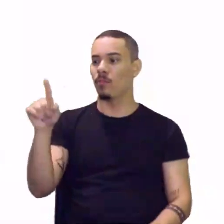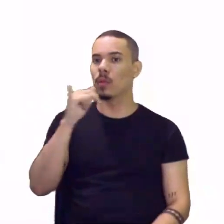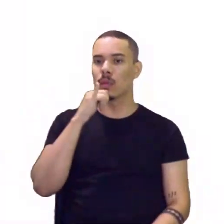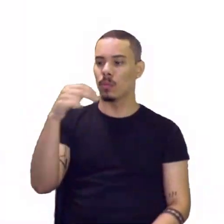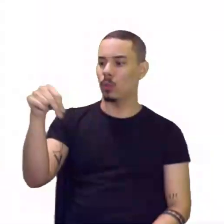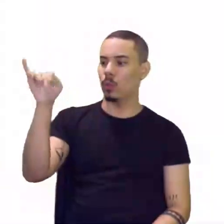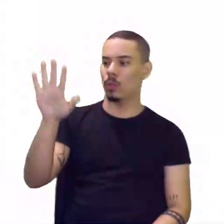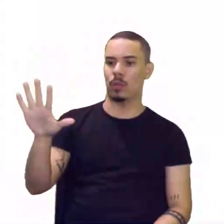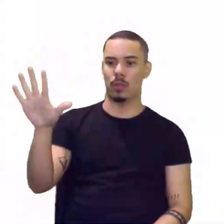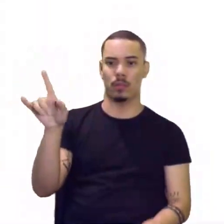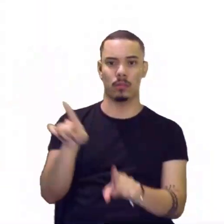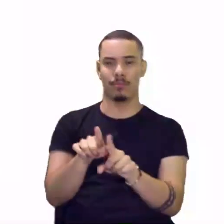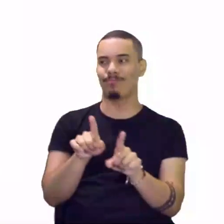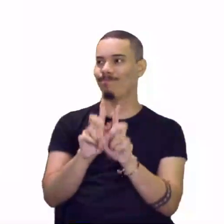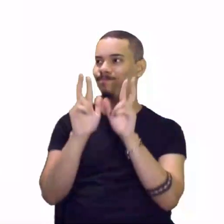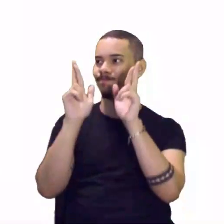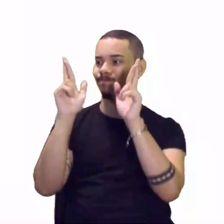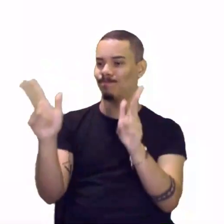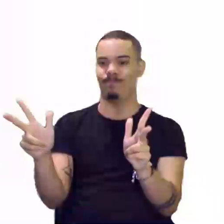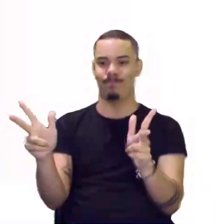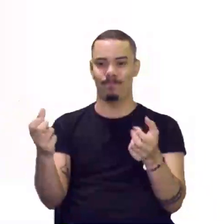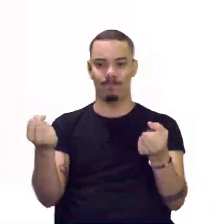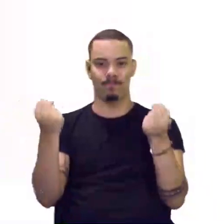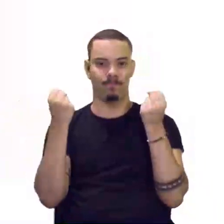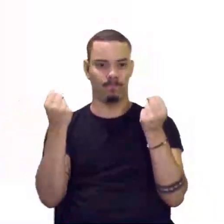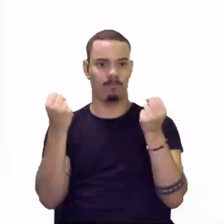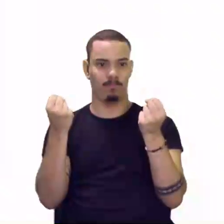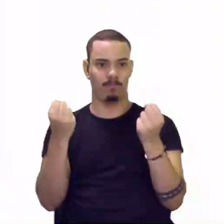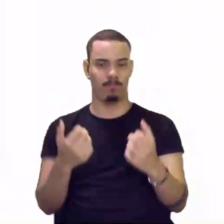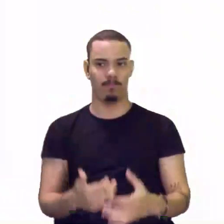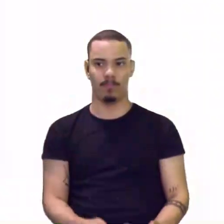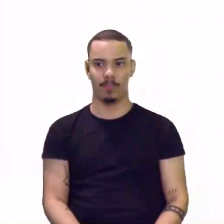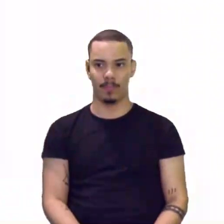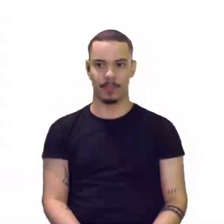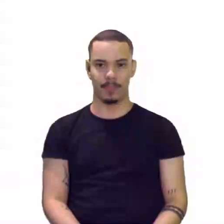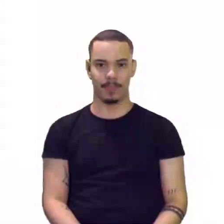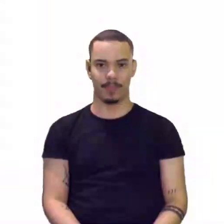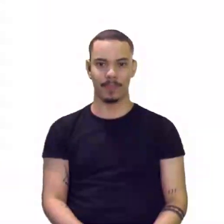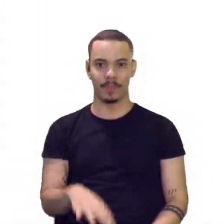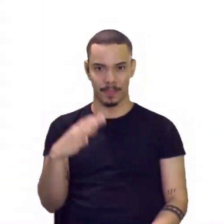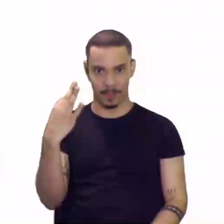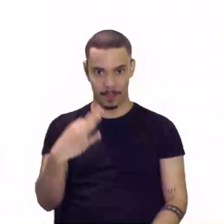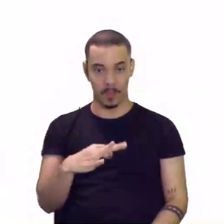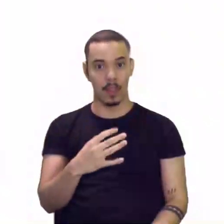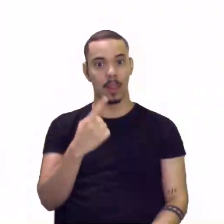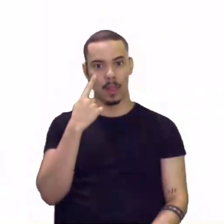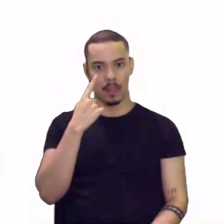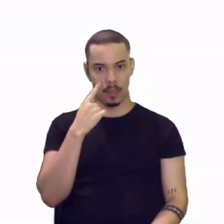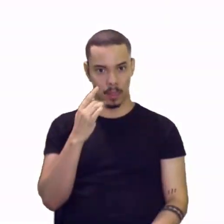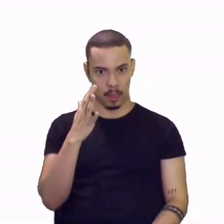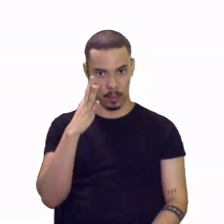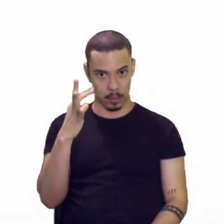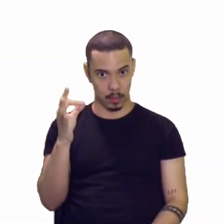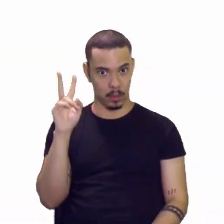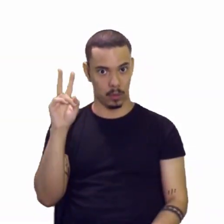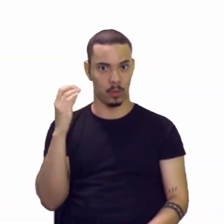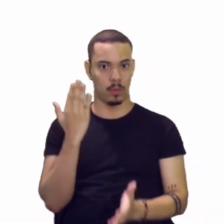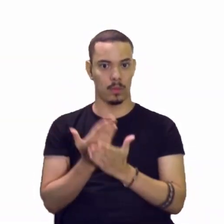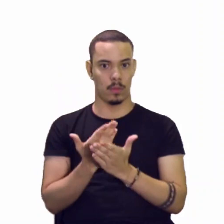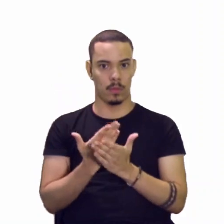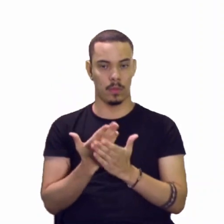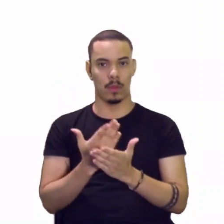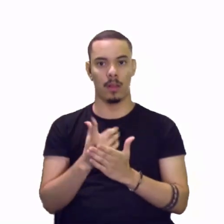Nordeste, também a gente consegue ver isso bem forte. Muito bem. Show de bola, galera. Preste atenção aí, continuando a nossa aula sobre